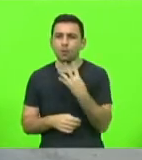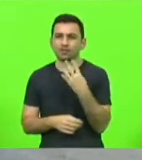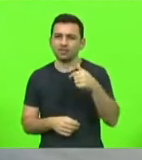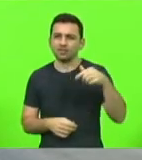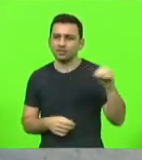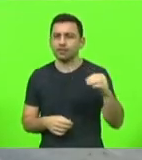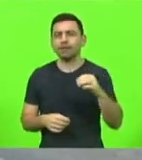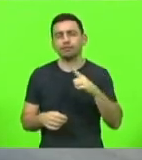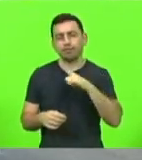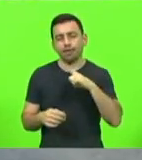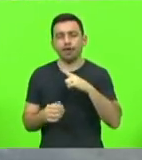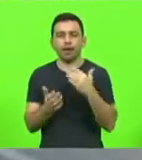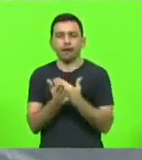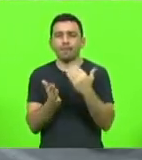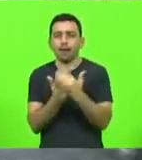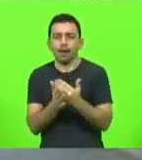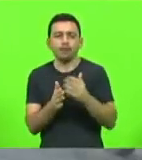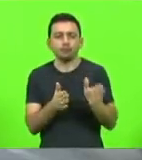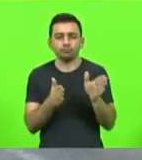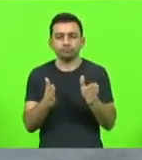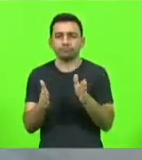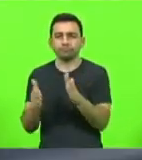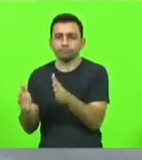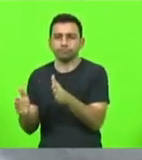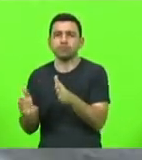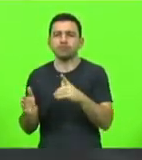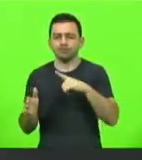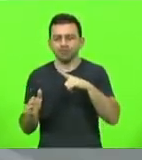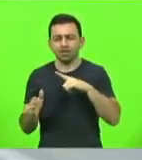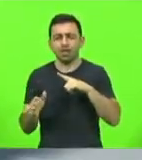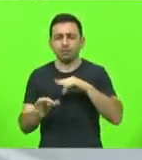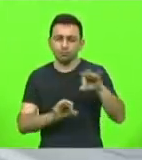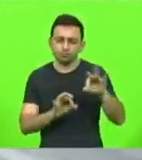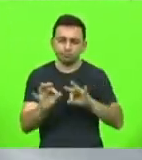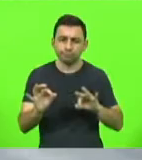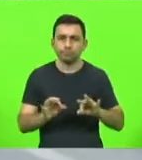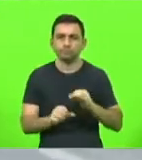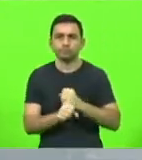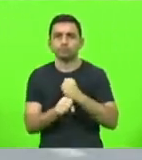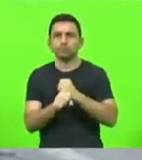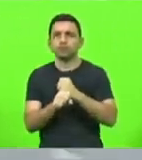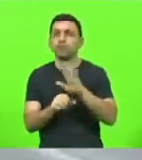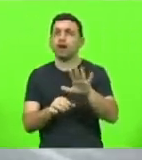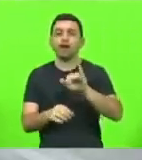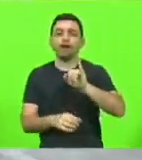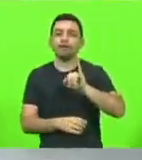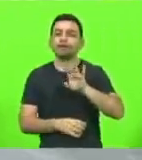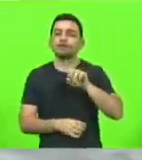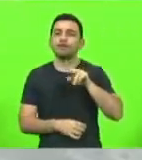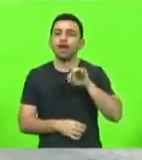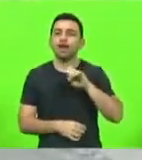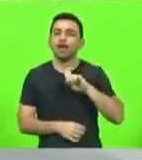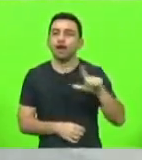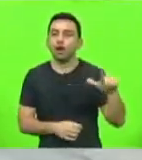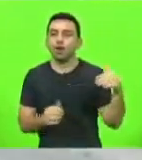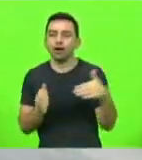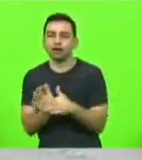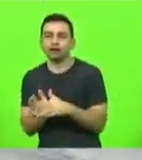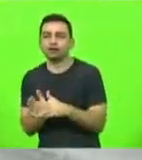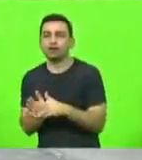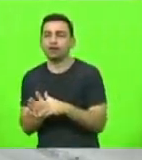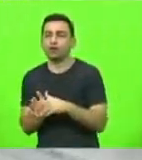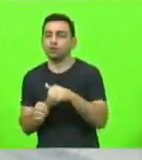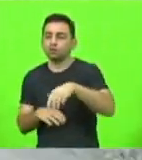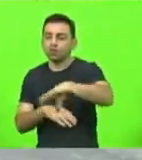duplicado, lote 1, lote 2, lote 3, lote 4, tudo certo. Agora, de Indaial até o Trevo do Patúcio, o que nós vamos